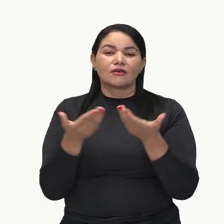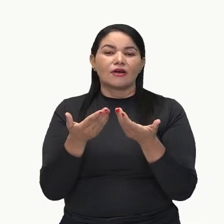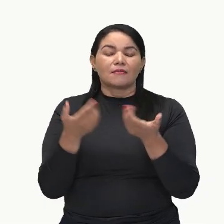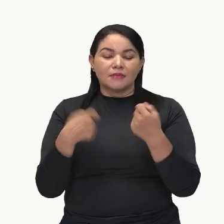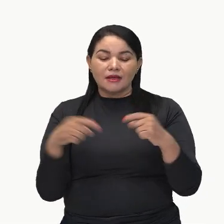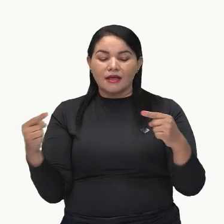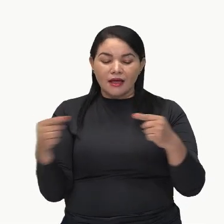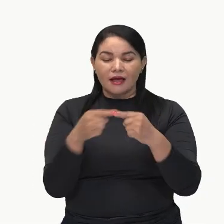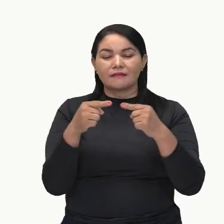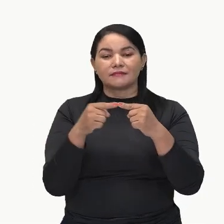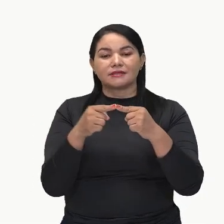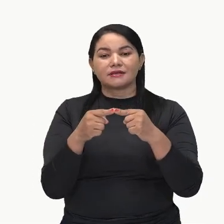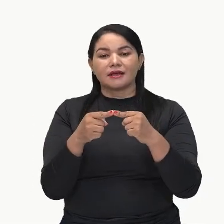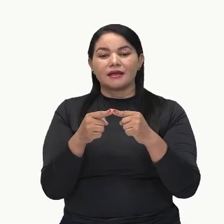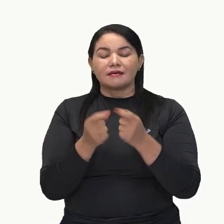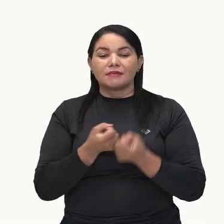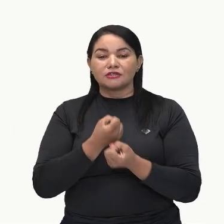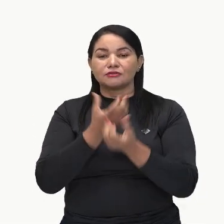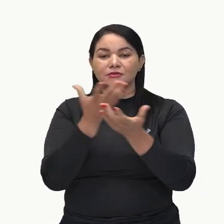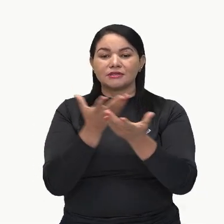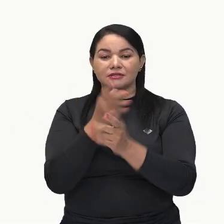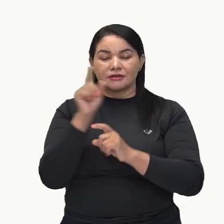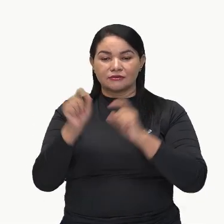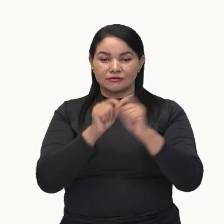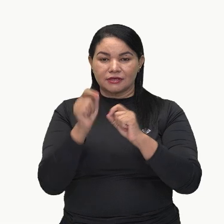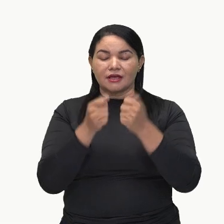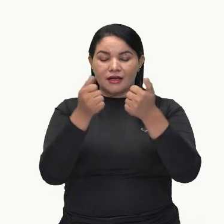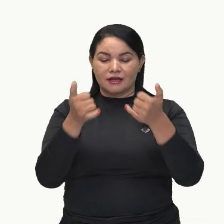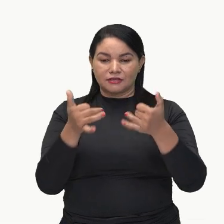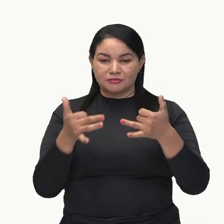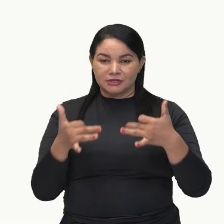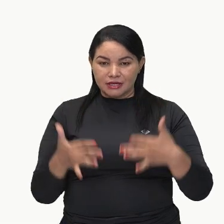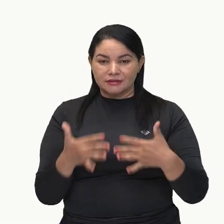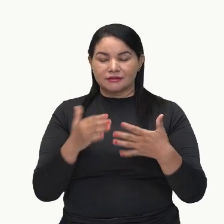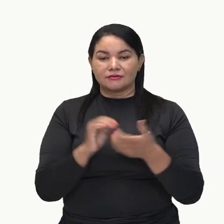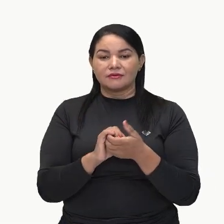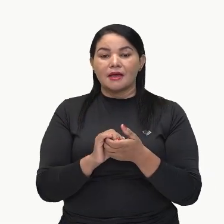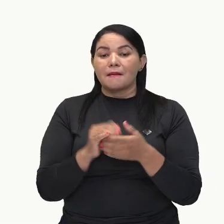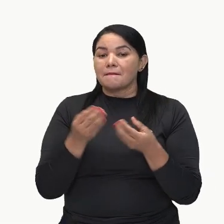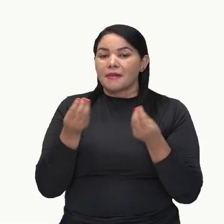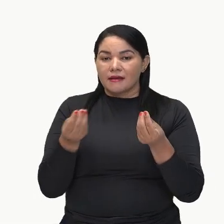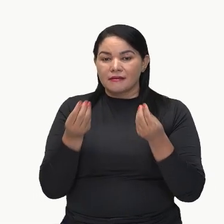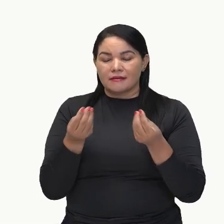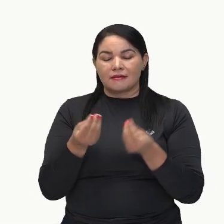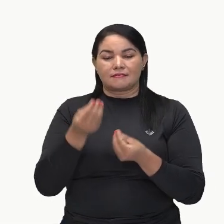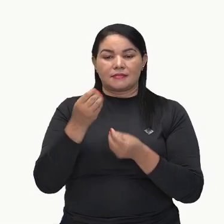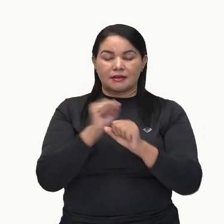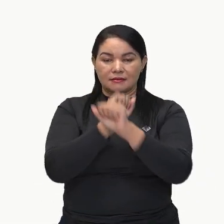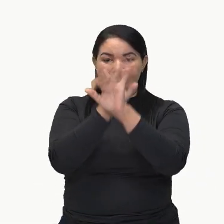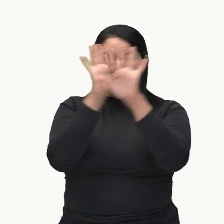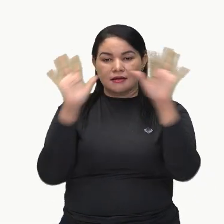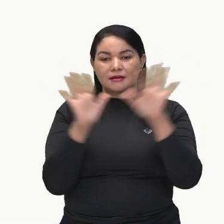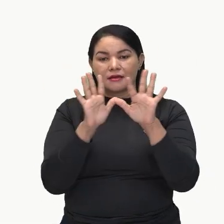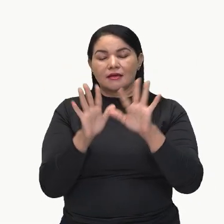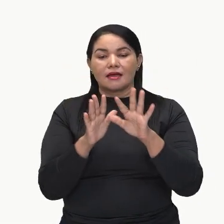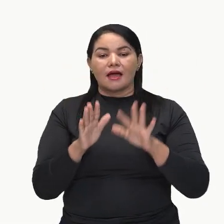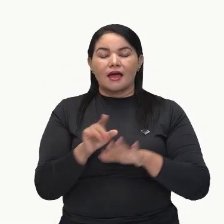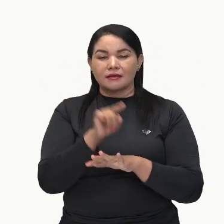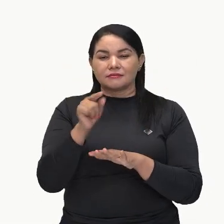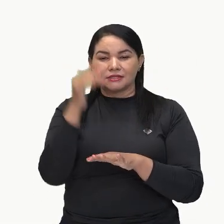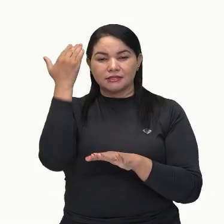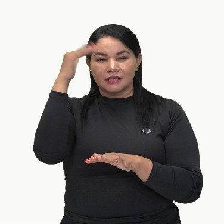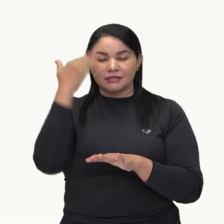conjunções para expressar essa explicação, para que fique claro que aquilo é uma explicação, tá,